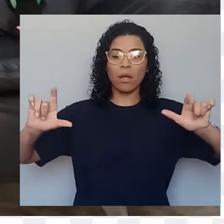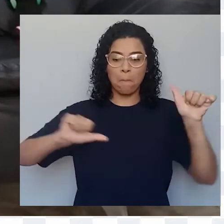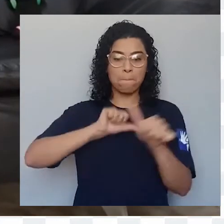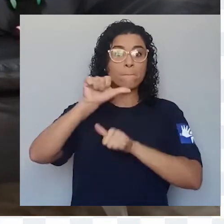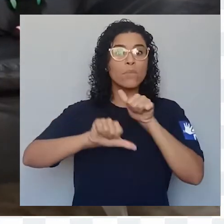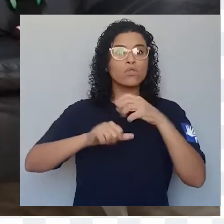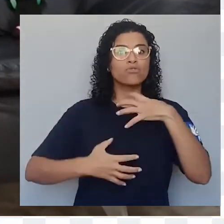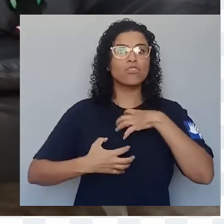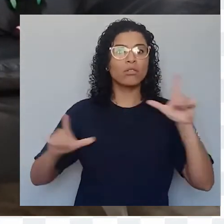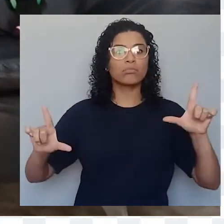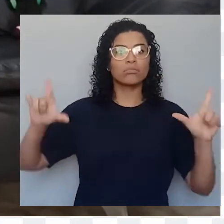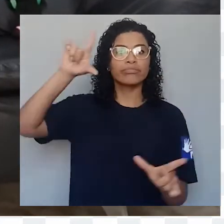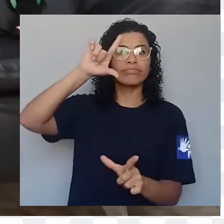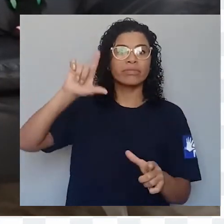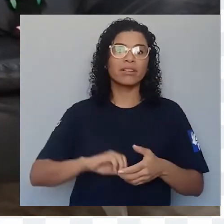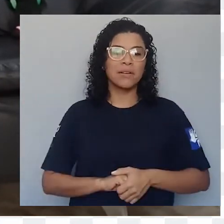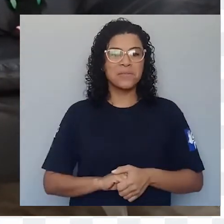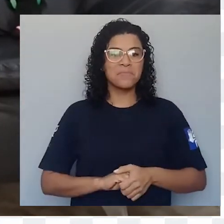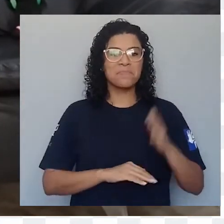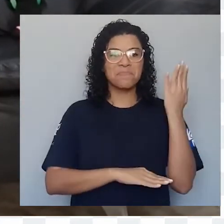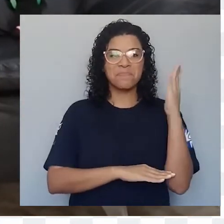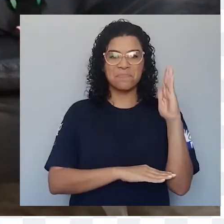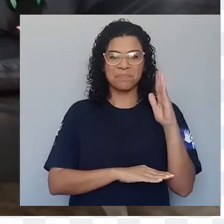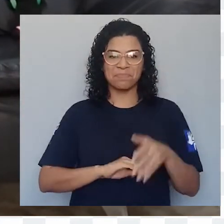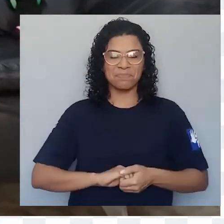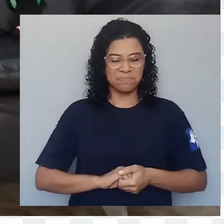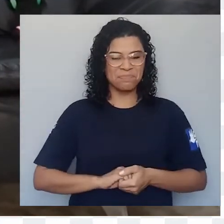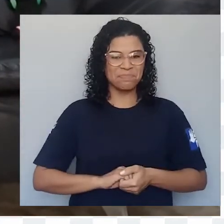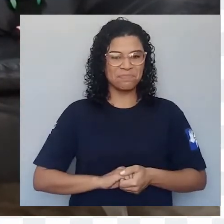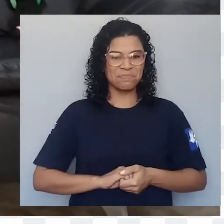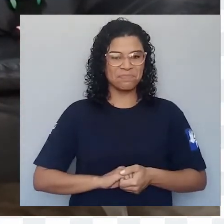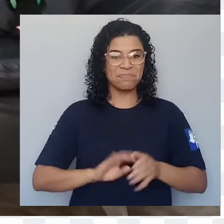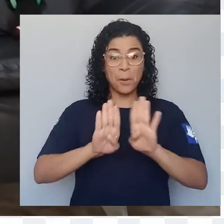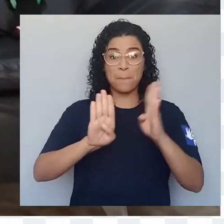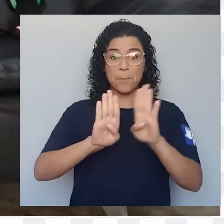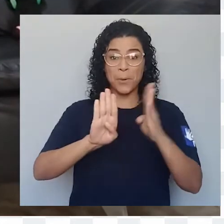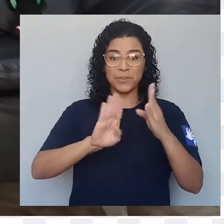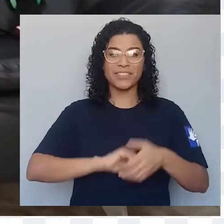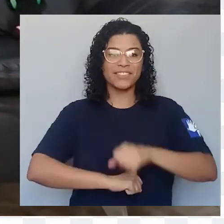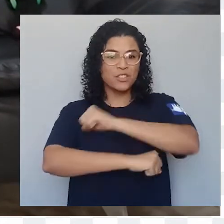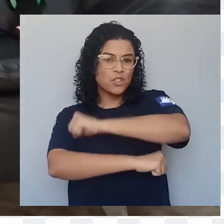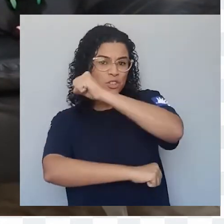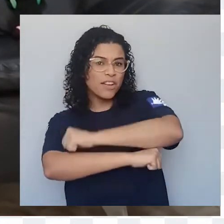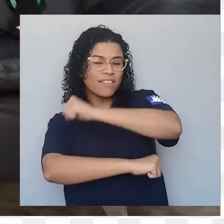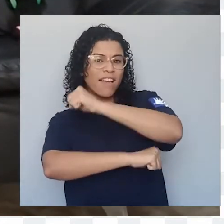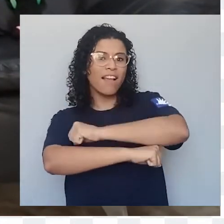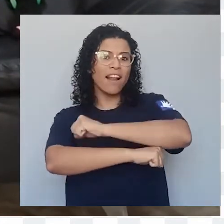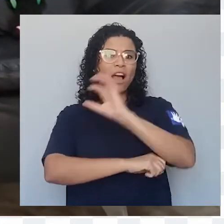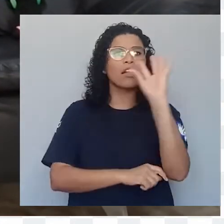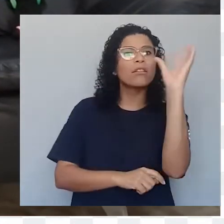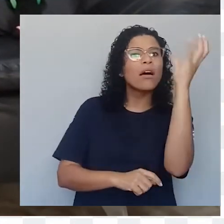está de cabeça para baixo, as portas, as lâmpadas, a janela,